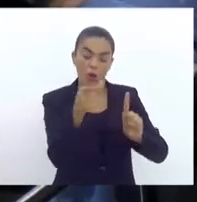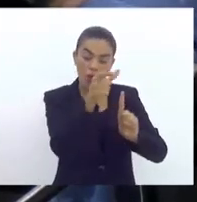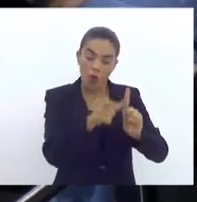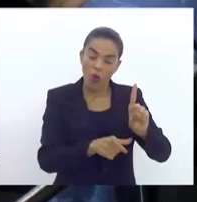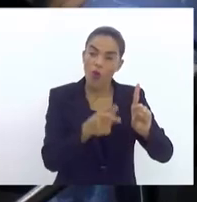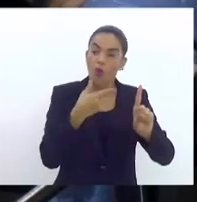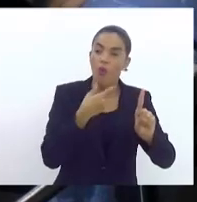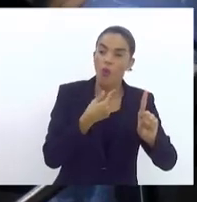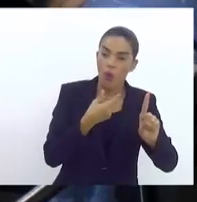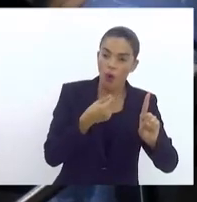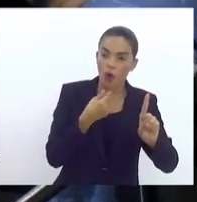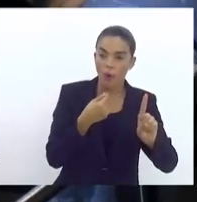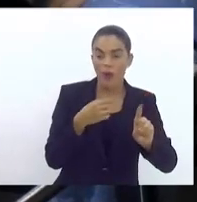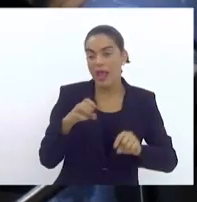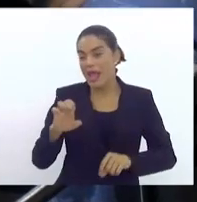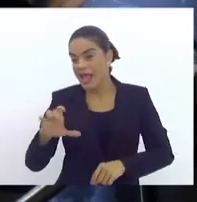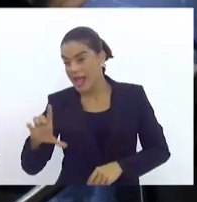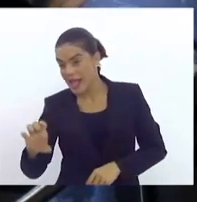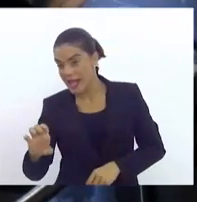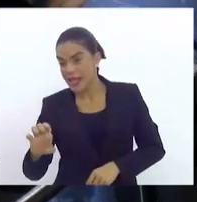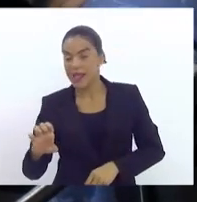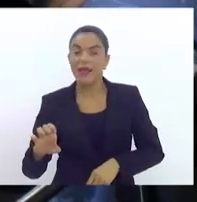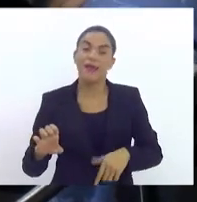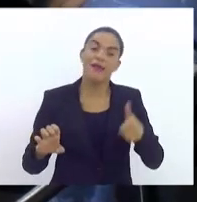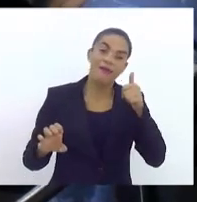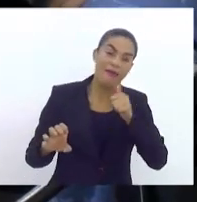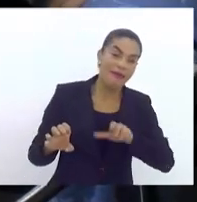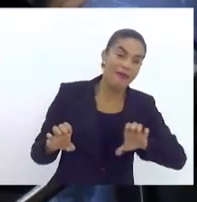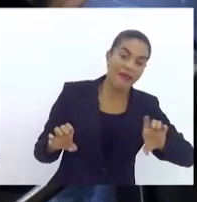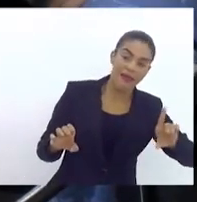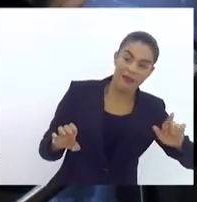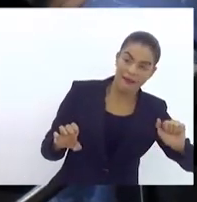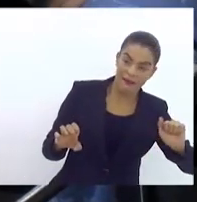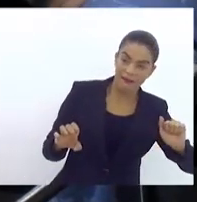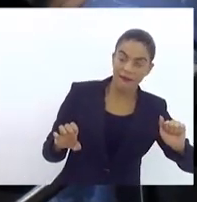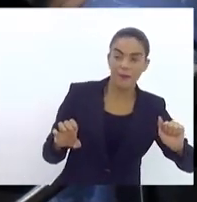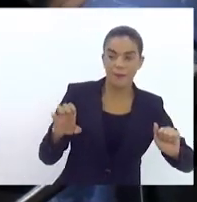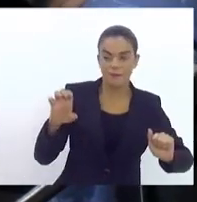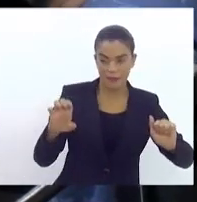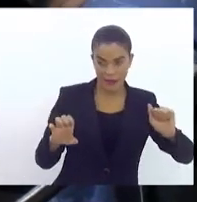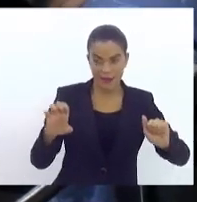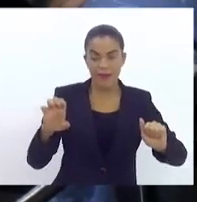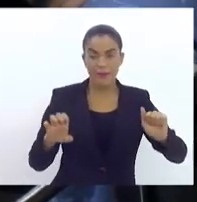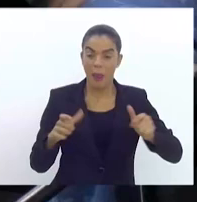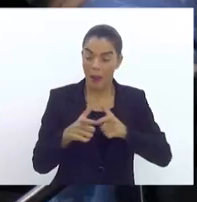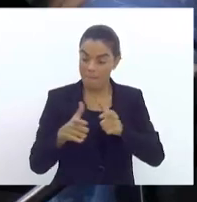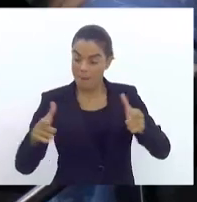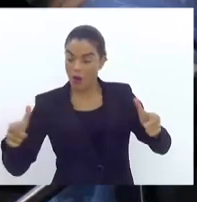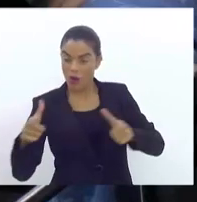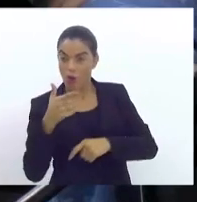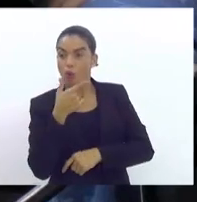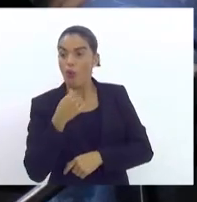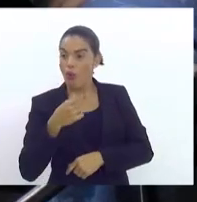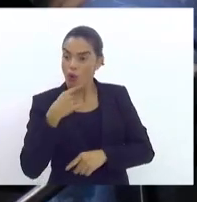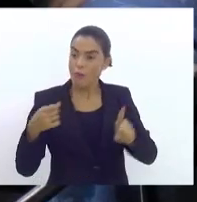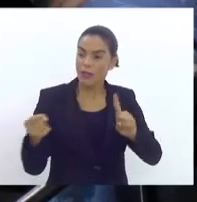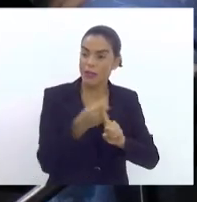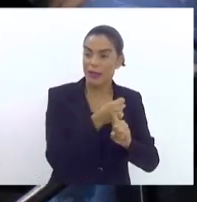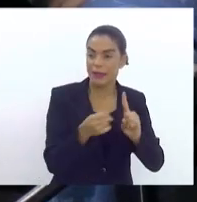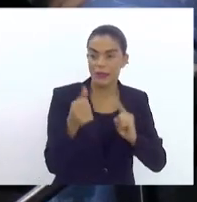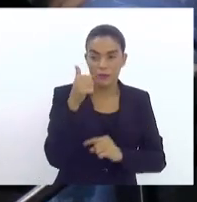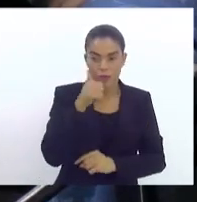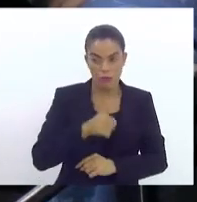agressores agressores vou falar assim ele mas eles talvez elas também mas majoritariamente como eu digo são eles né os agressores